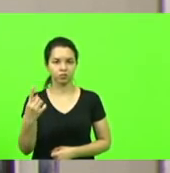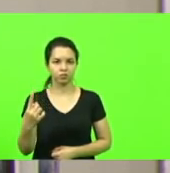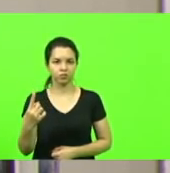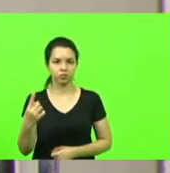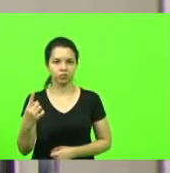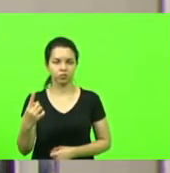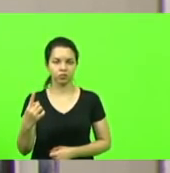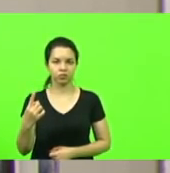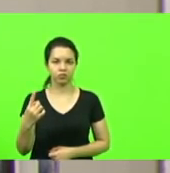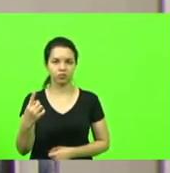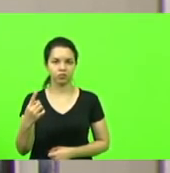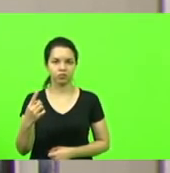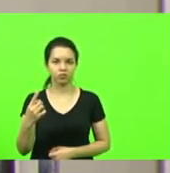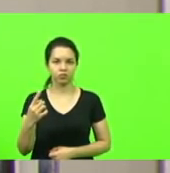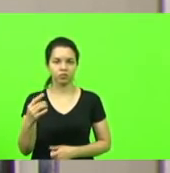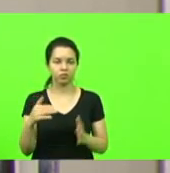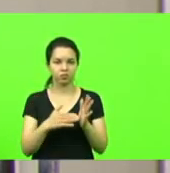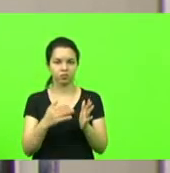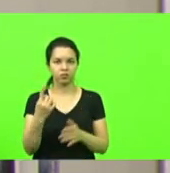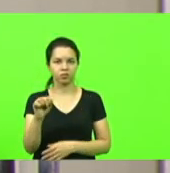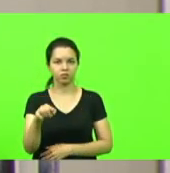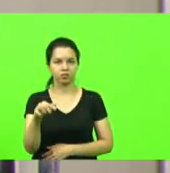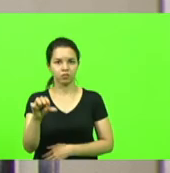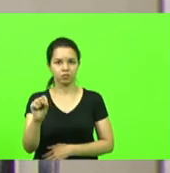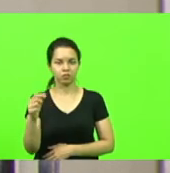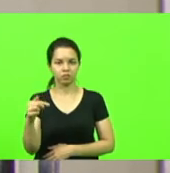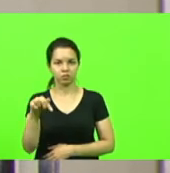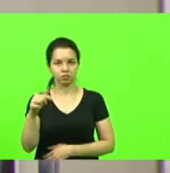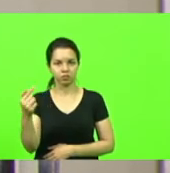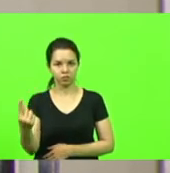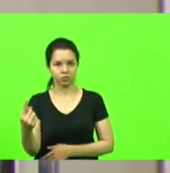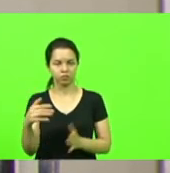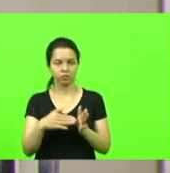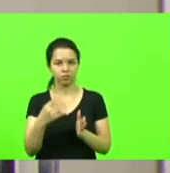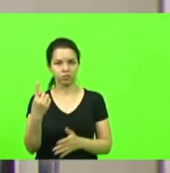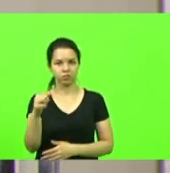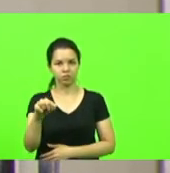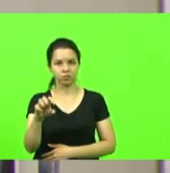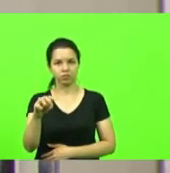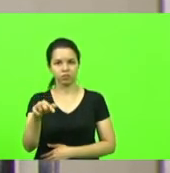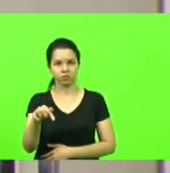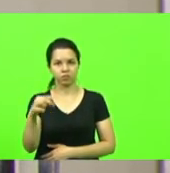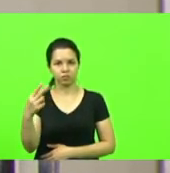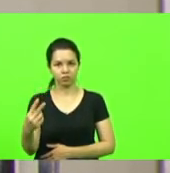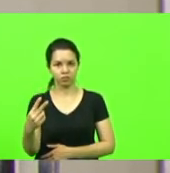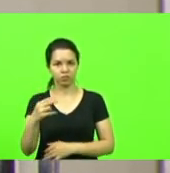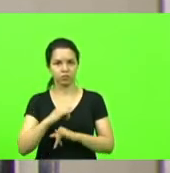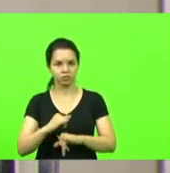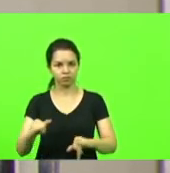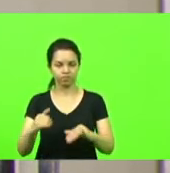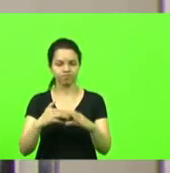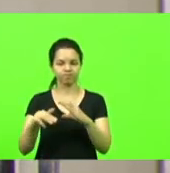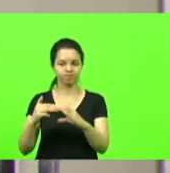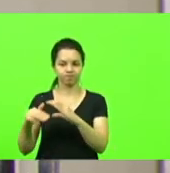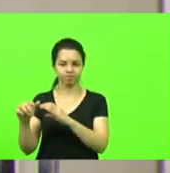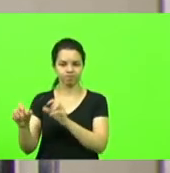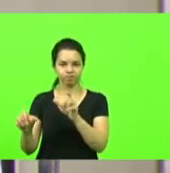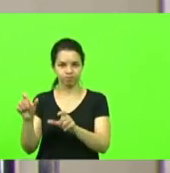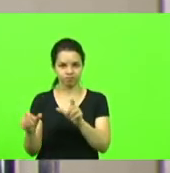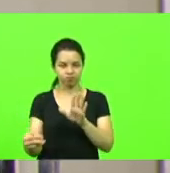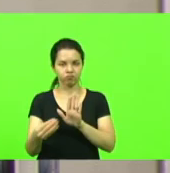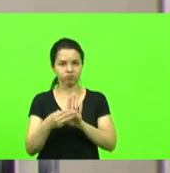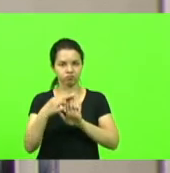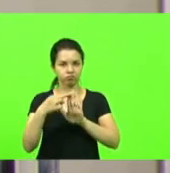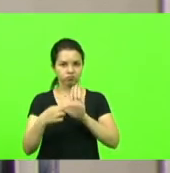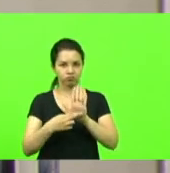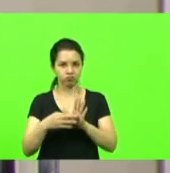1869, 1871 e 1872. Esta presidência comunica e encaminhará aos destinatários, conforme determina o regimento interno,